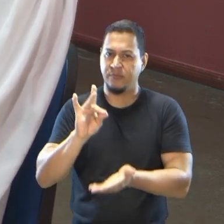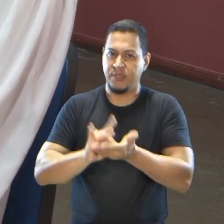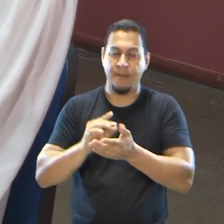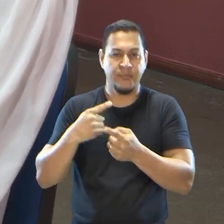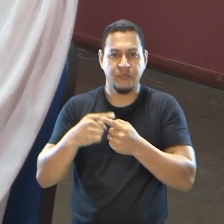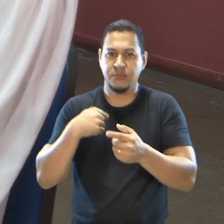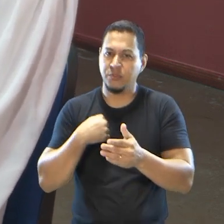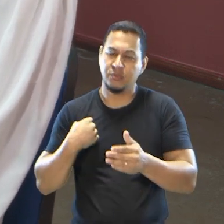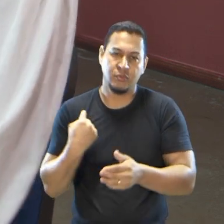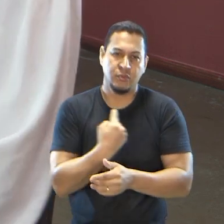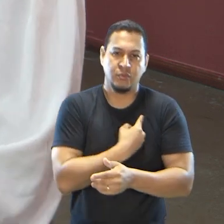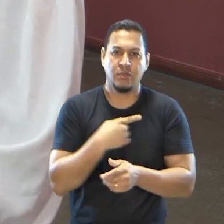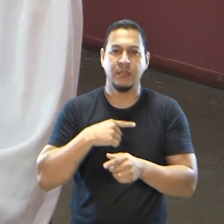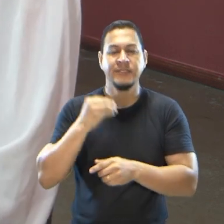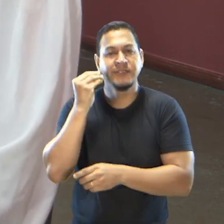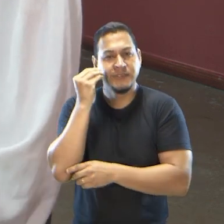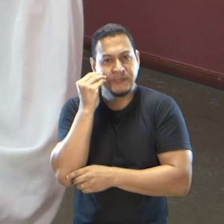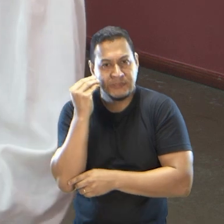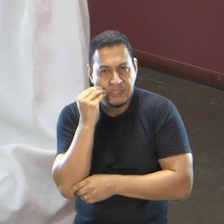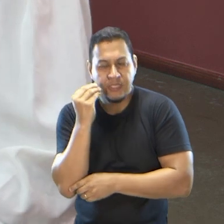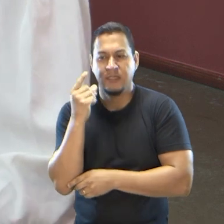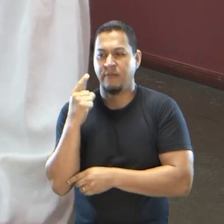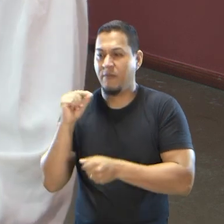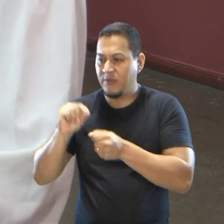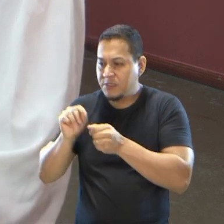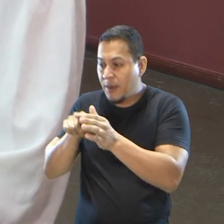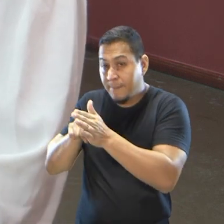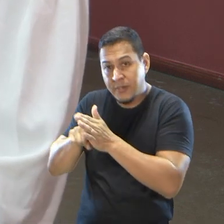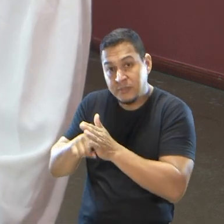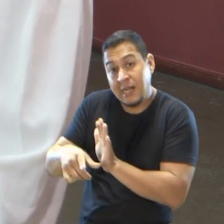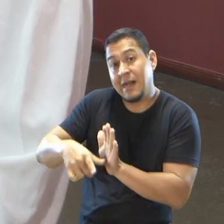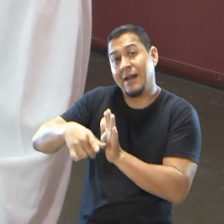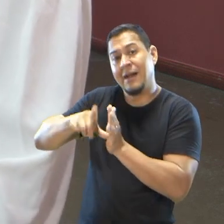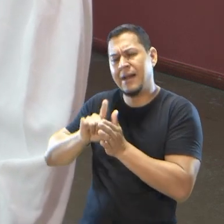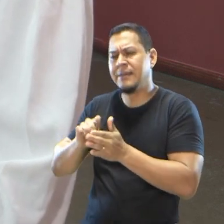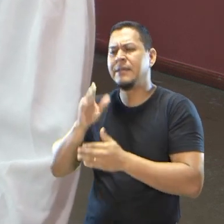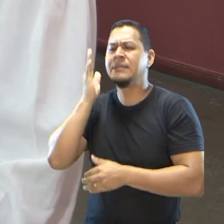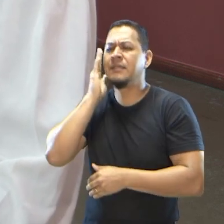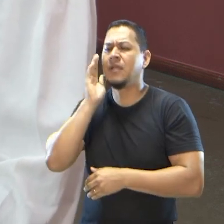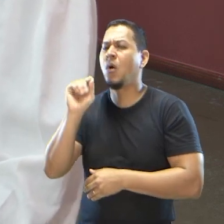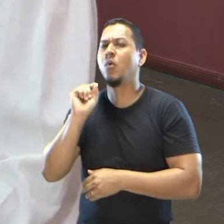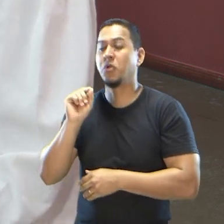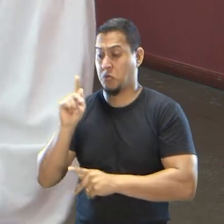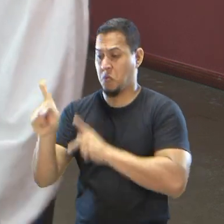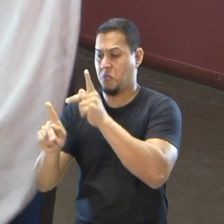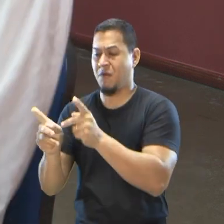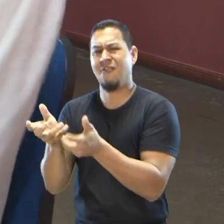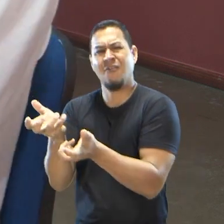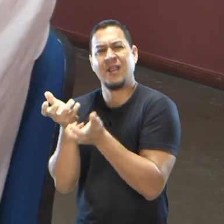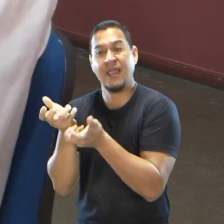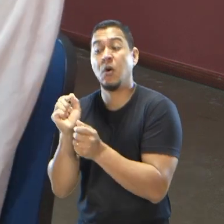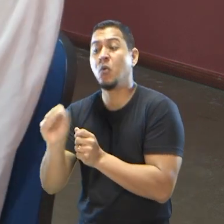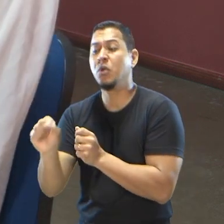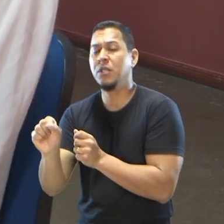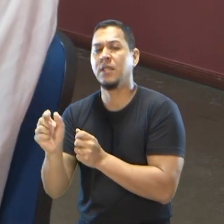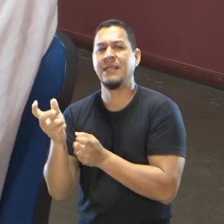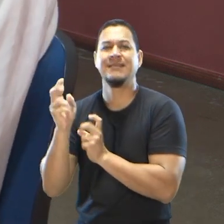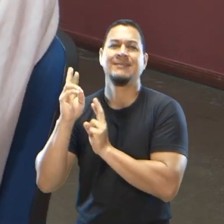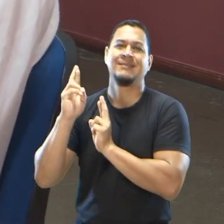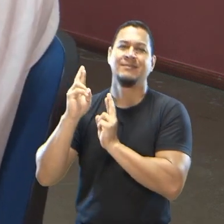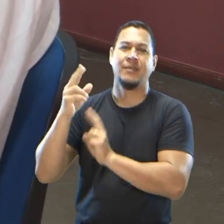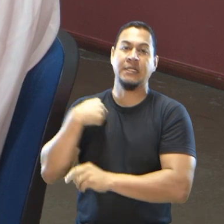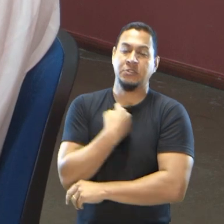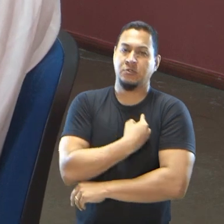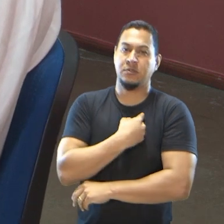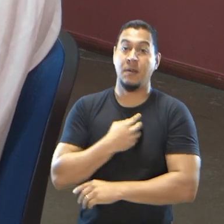Porque todas as nossas ações a gente tenta fazer uma consulta, que a população quer da gente, né? que ela espera. E